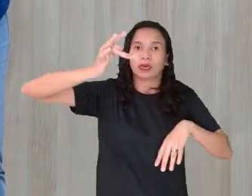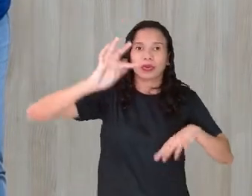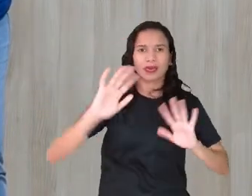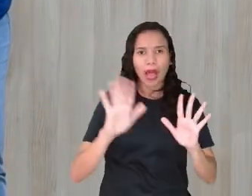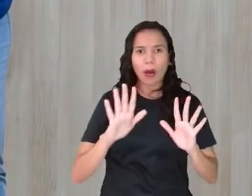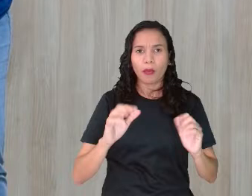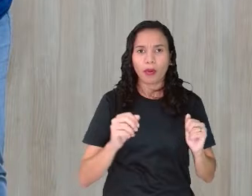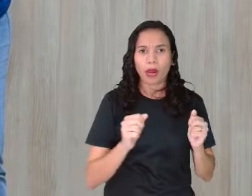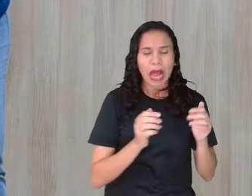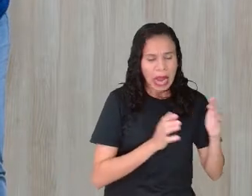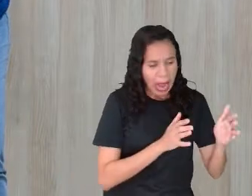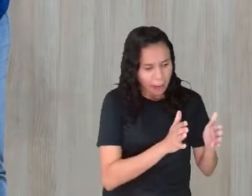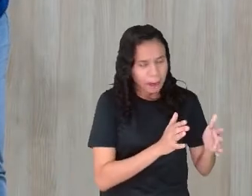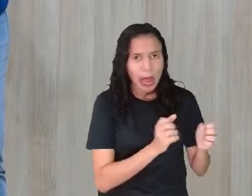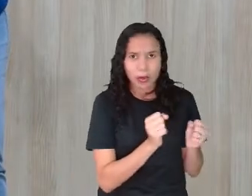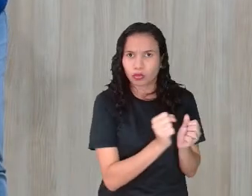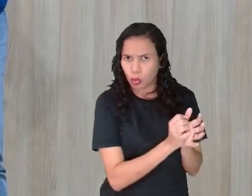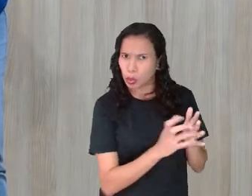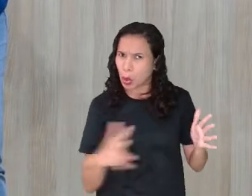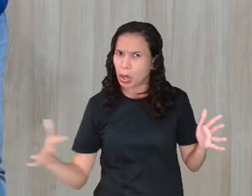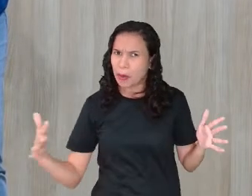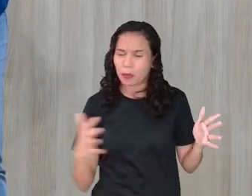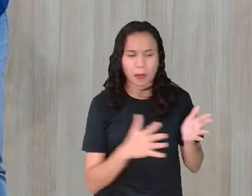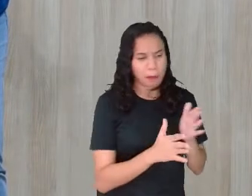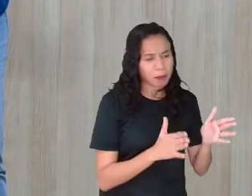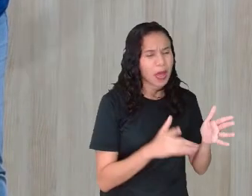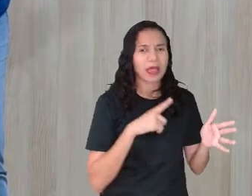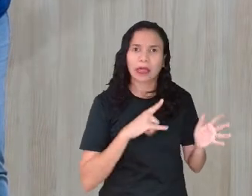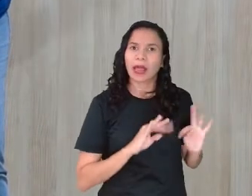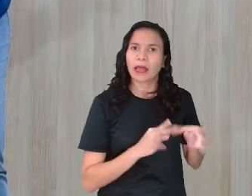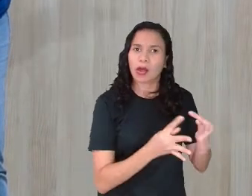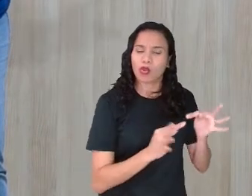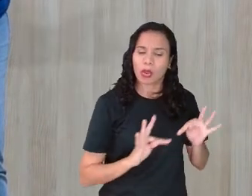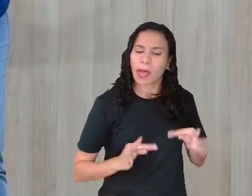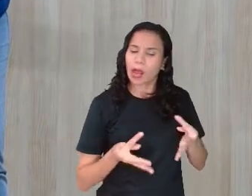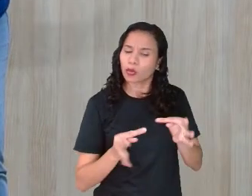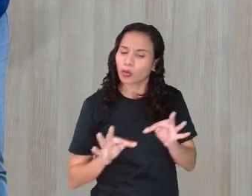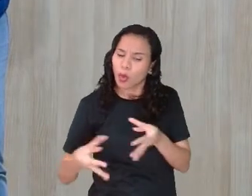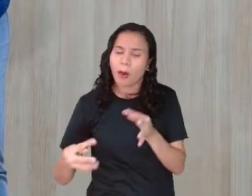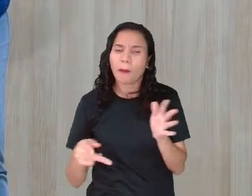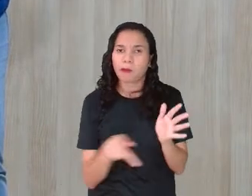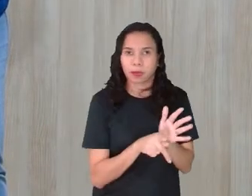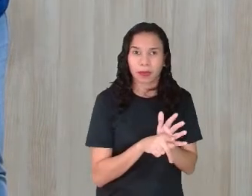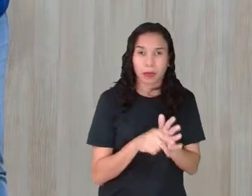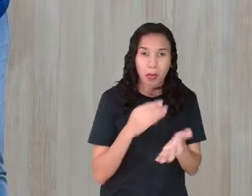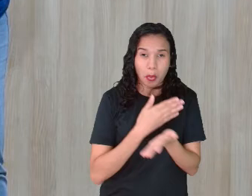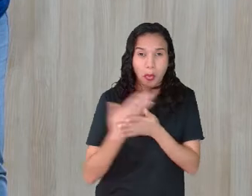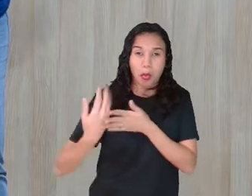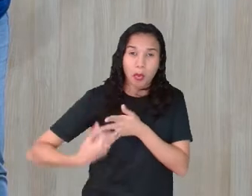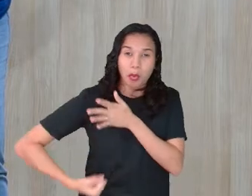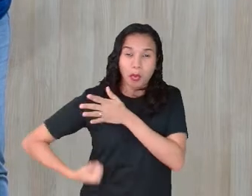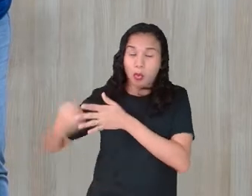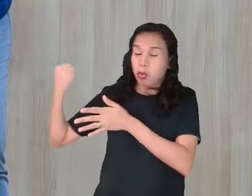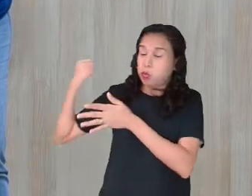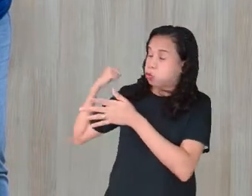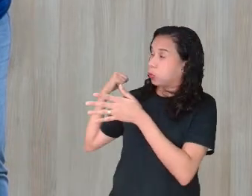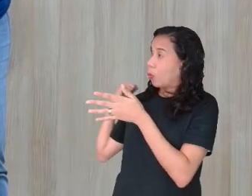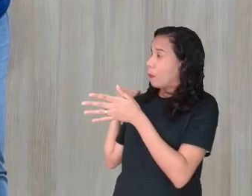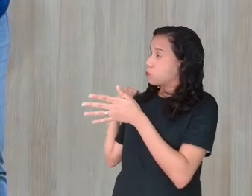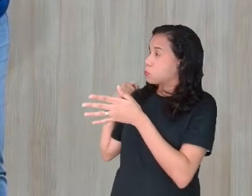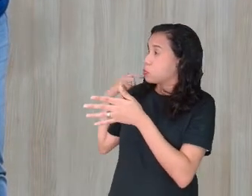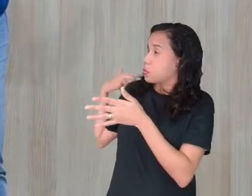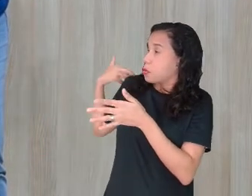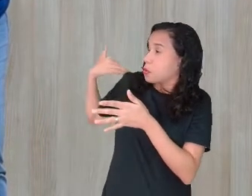cada época tem a sua tecnologia ali, viu? Isso. Porque, como a professora Vanessa disse, no início, né, quando os seres humanos,